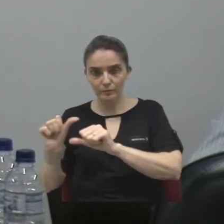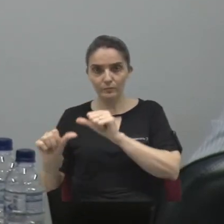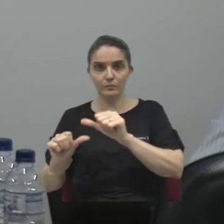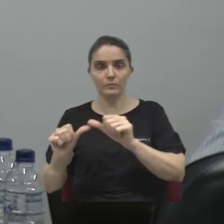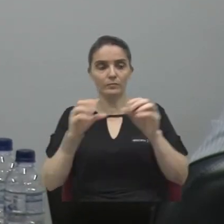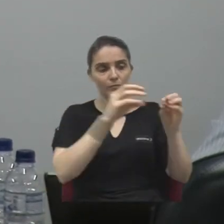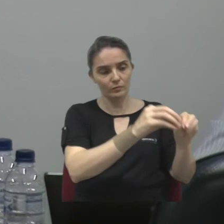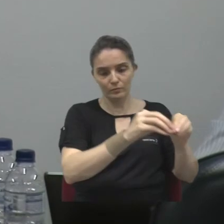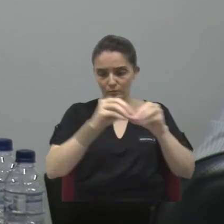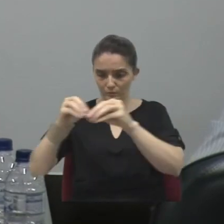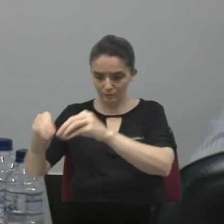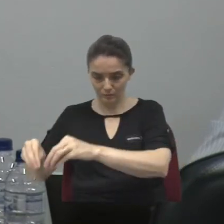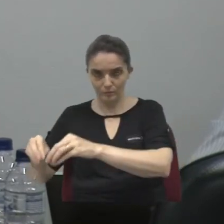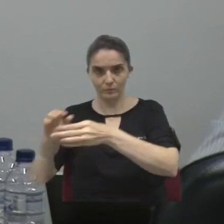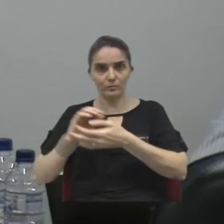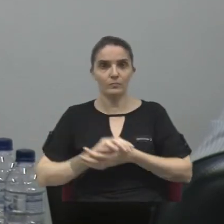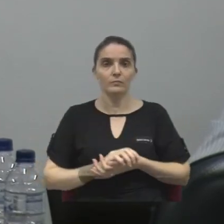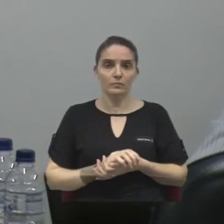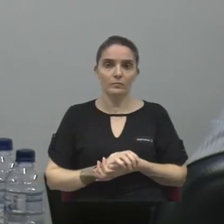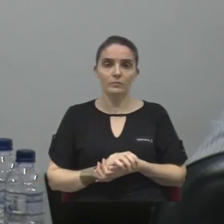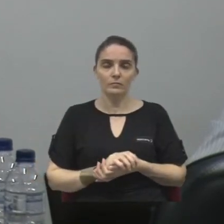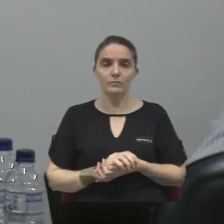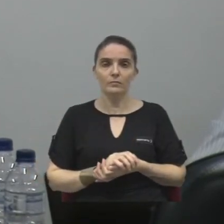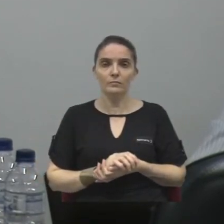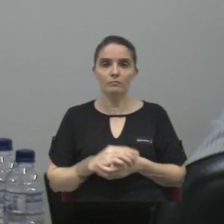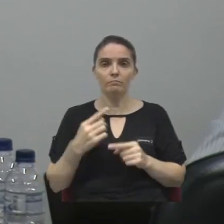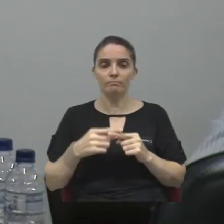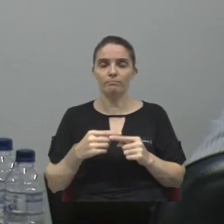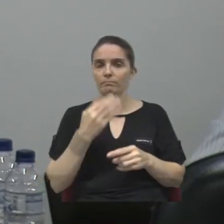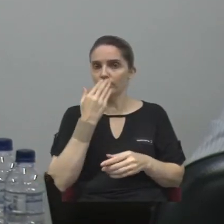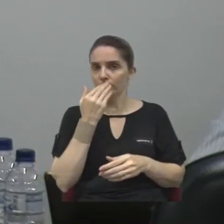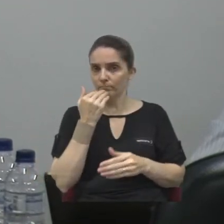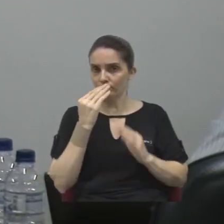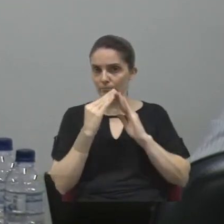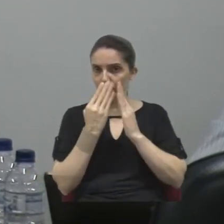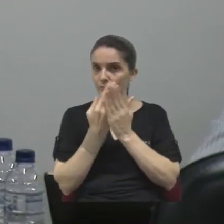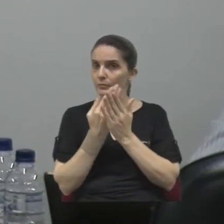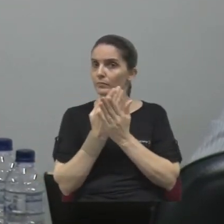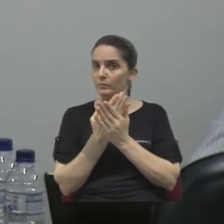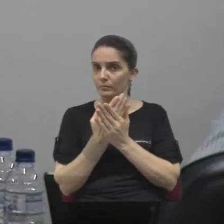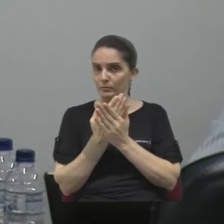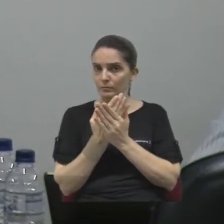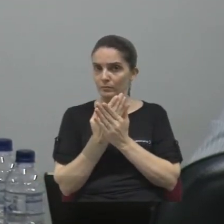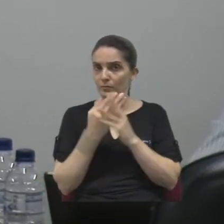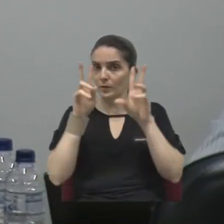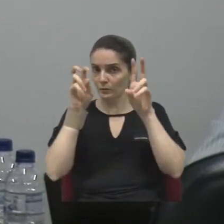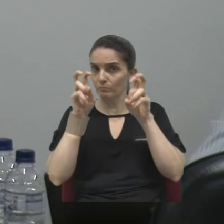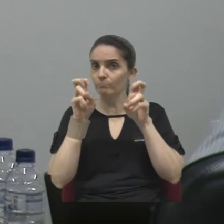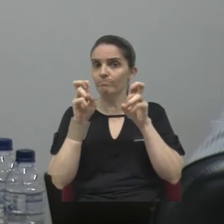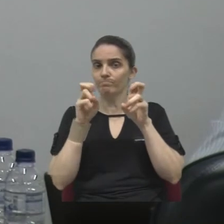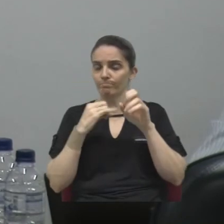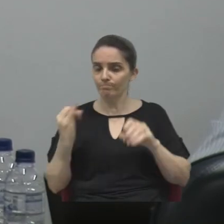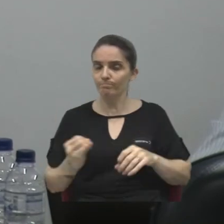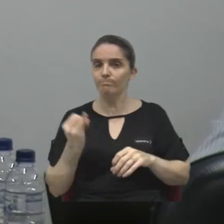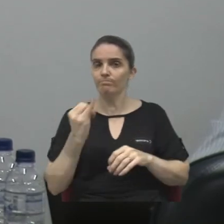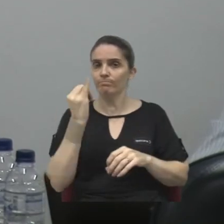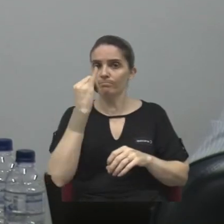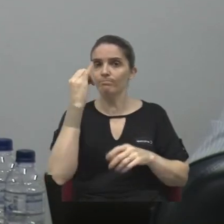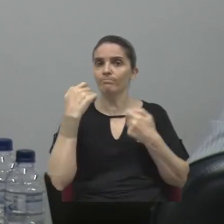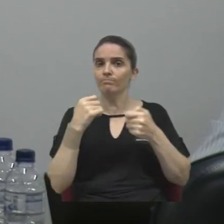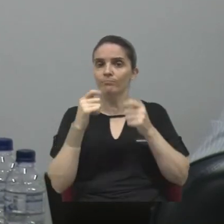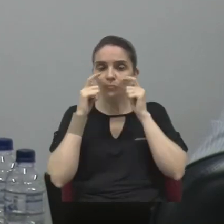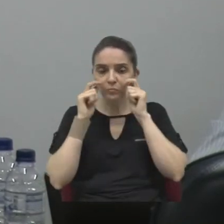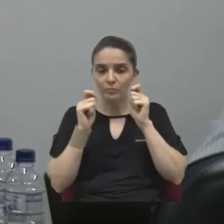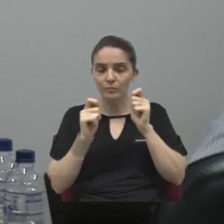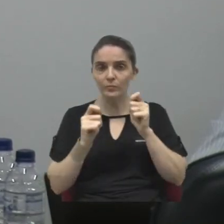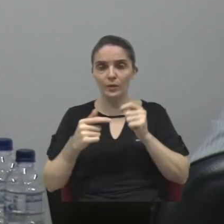porque merenda é um assunto delicado, né? Um assunto sempre pertinente, um assunto que dá muita discussão, e eu